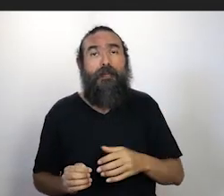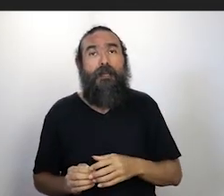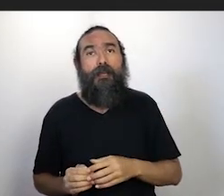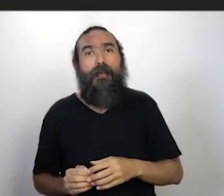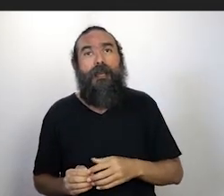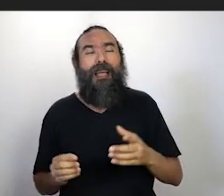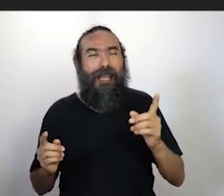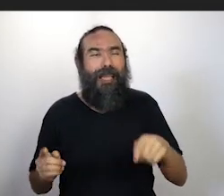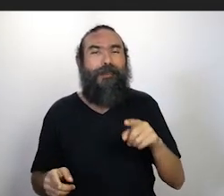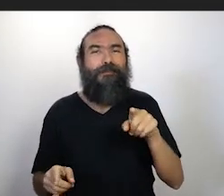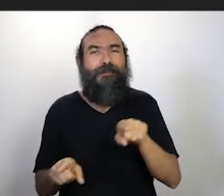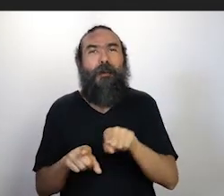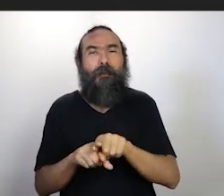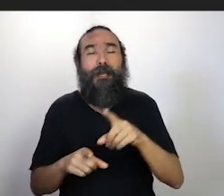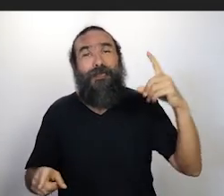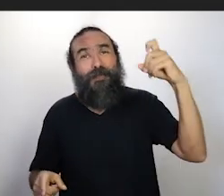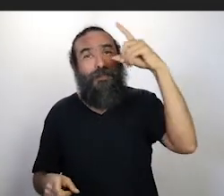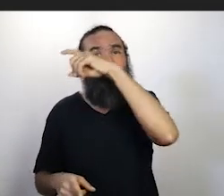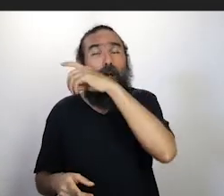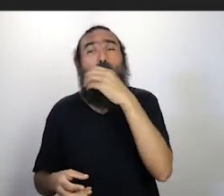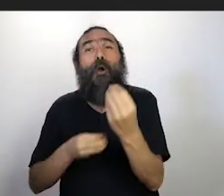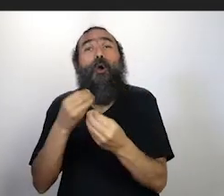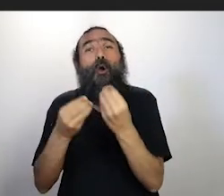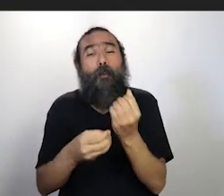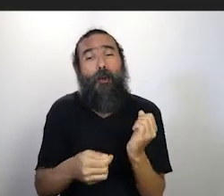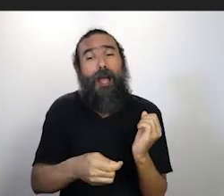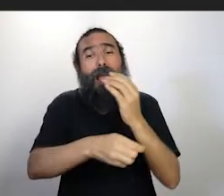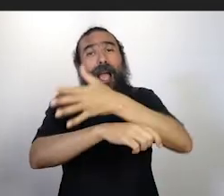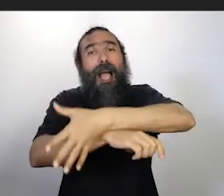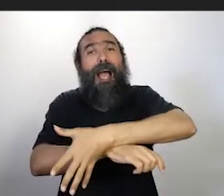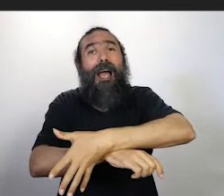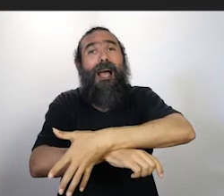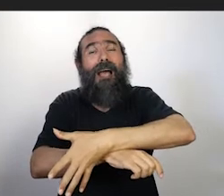dificuldade que a gente se coloca. Como acessar esse jovem?